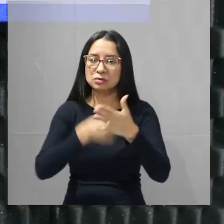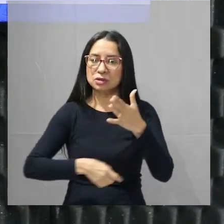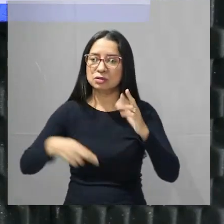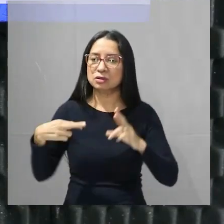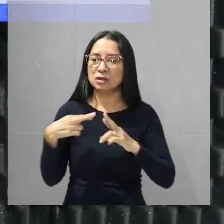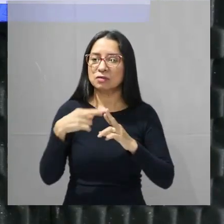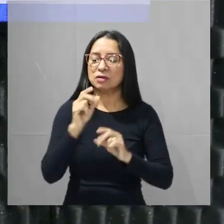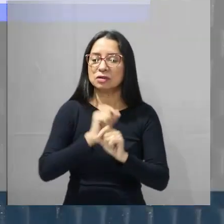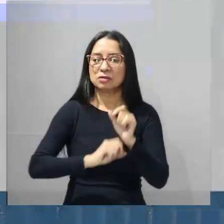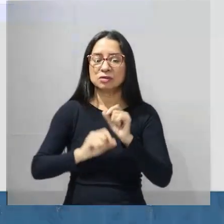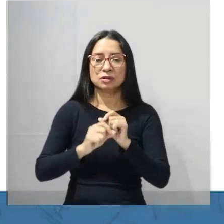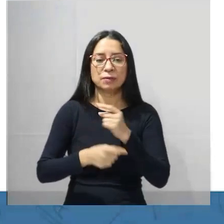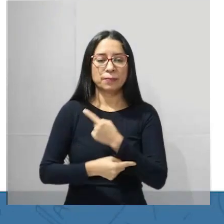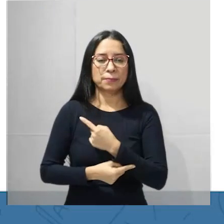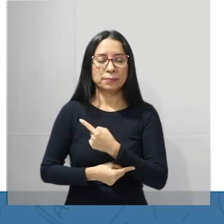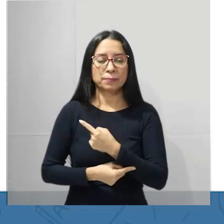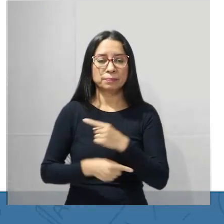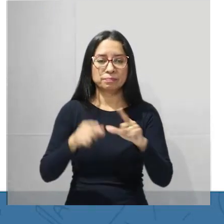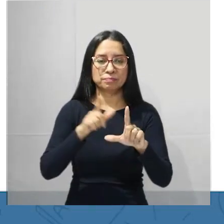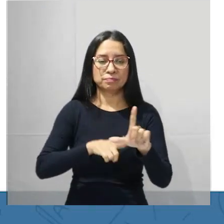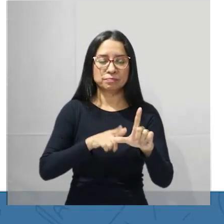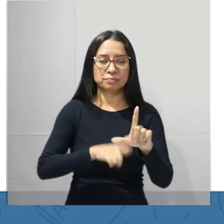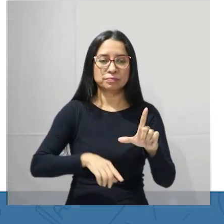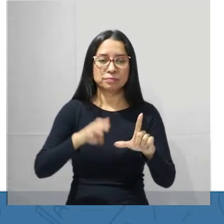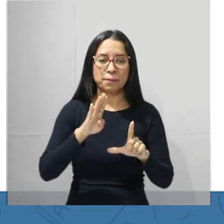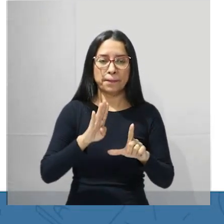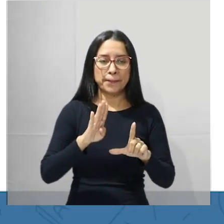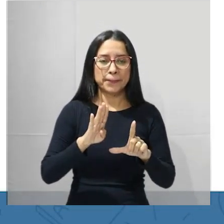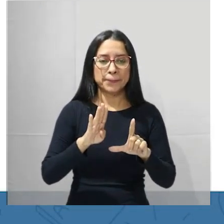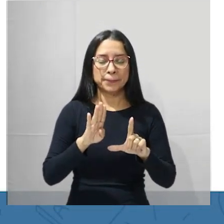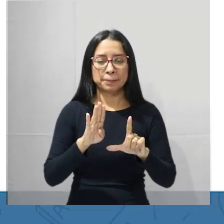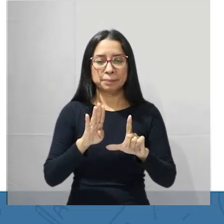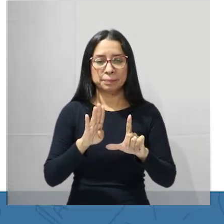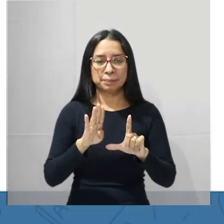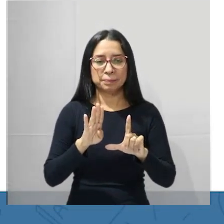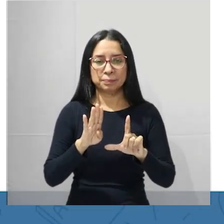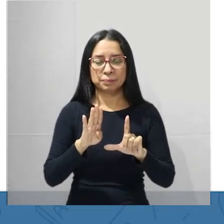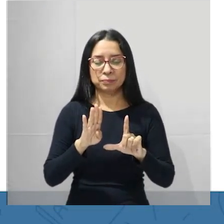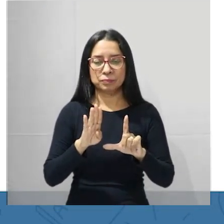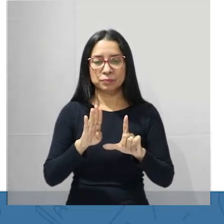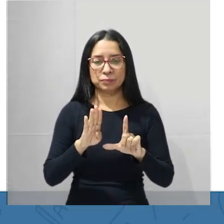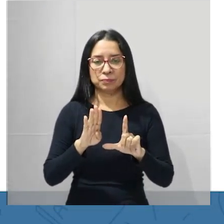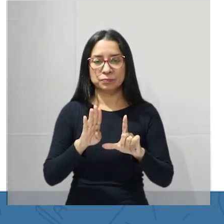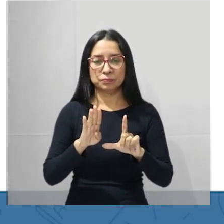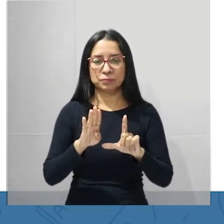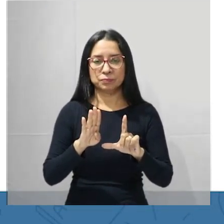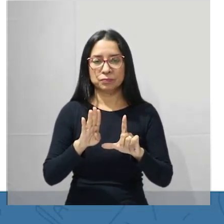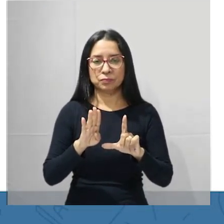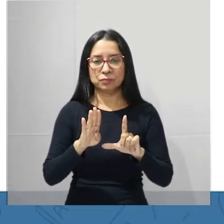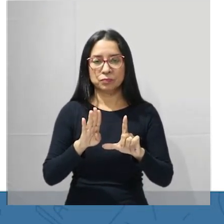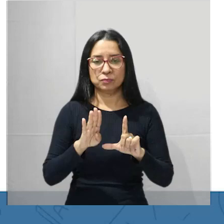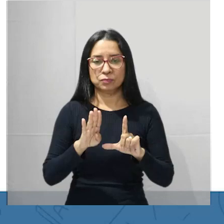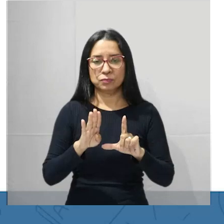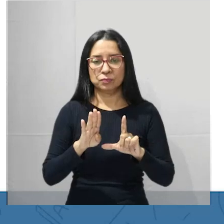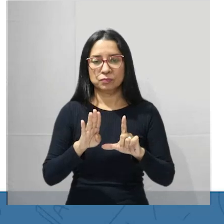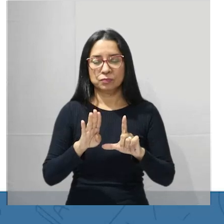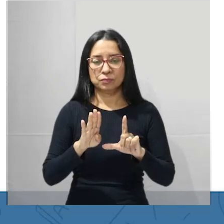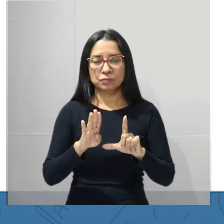o fenômeno é o quê? Conurbação. E as cidades, São Paulo de um lado, Rio de Janeiro do